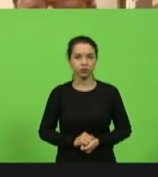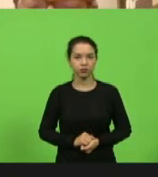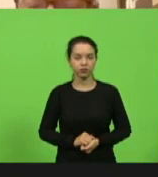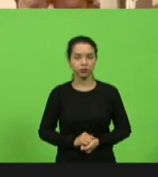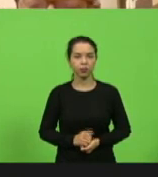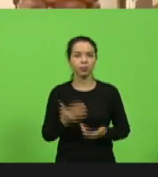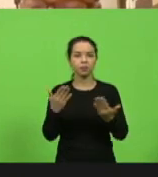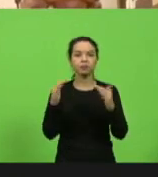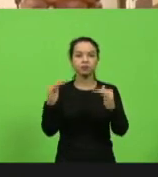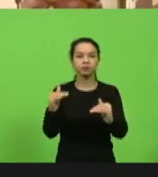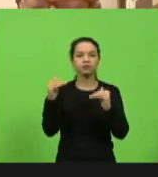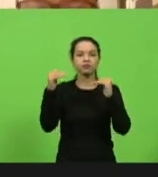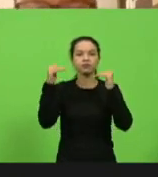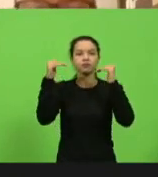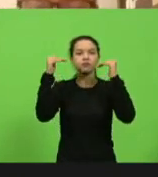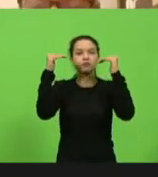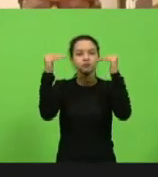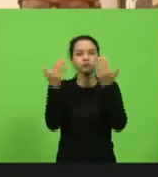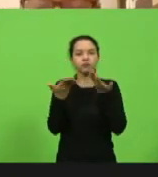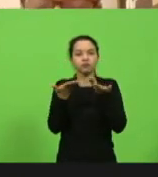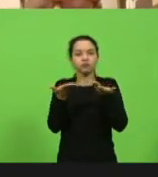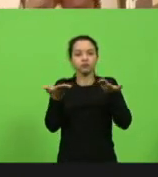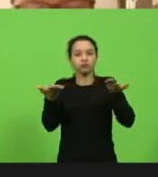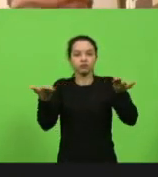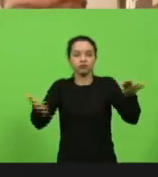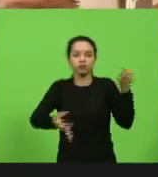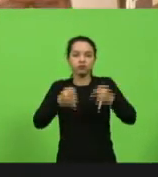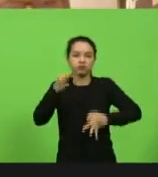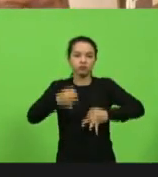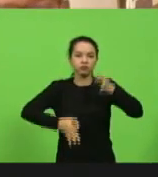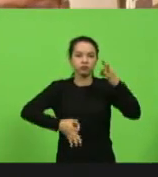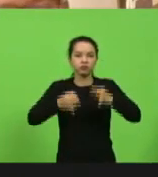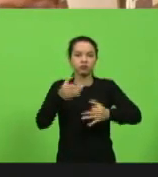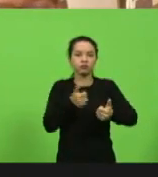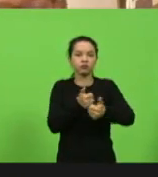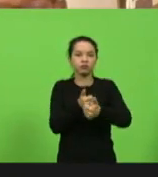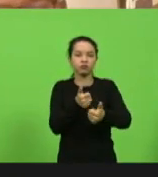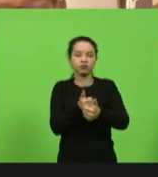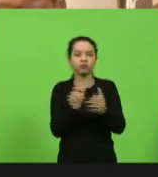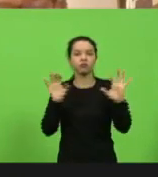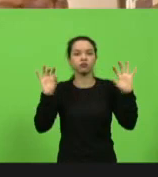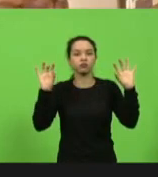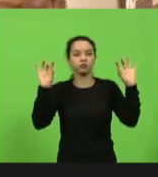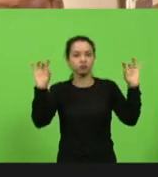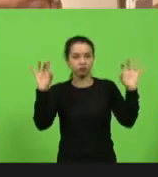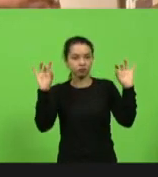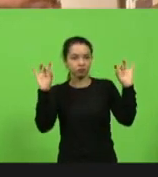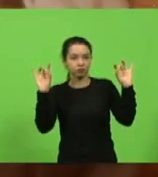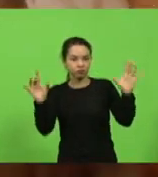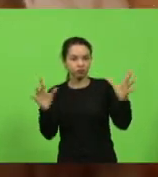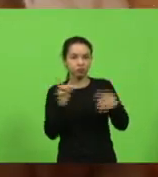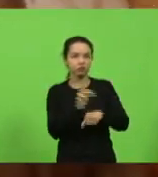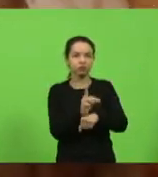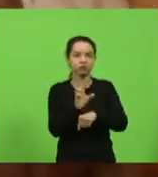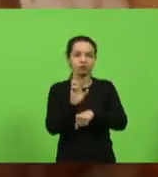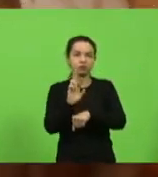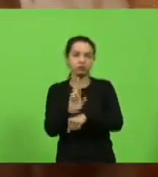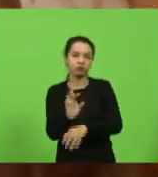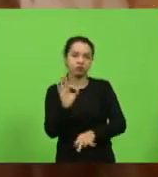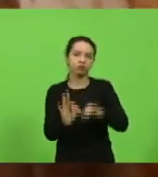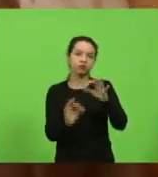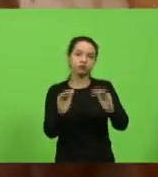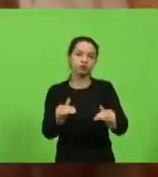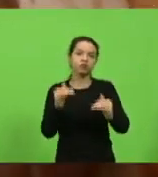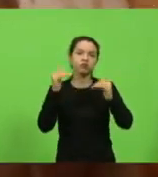Excelentíssimos senhores julgadores desse tribunal especial, doutor desembargador presidente desse